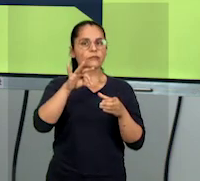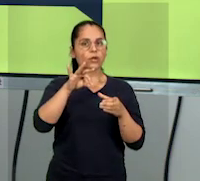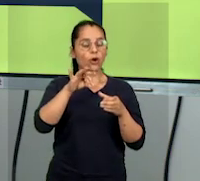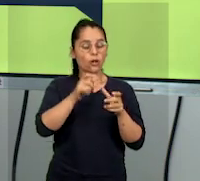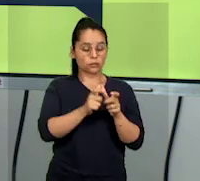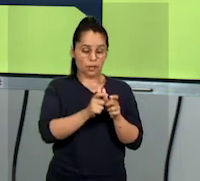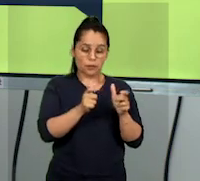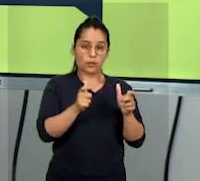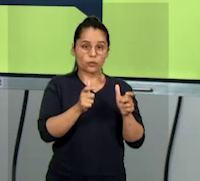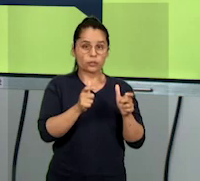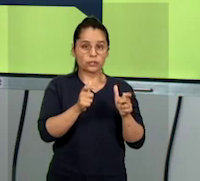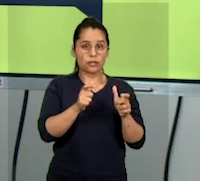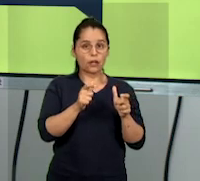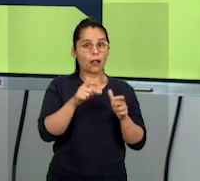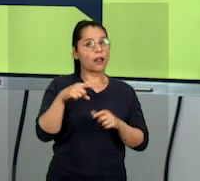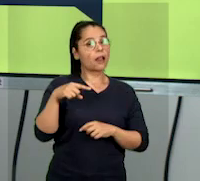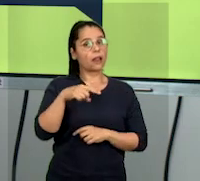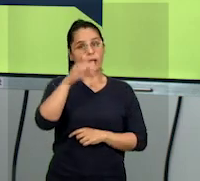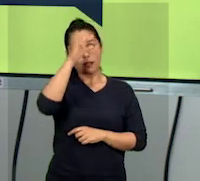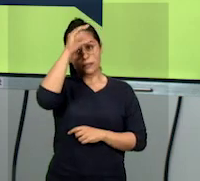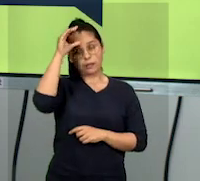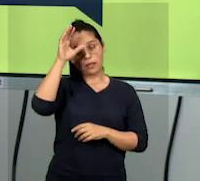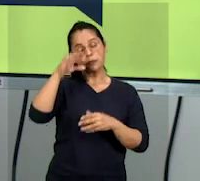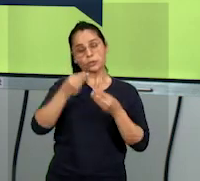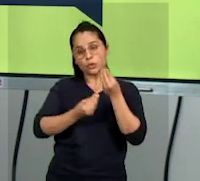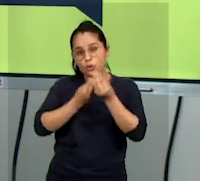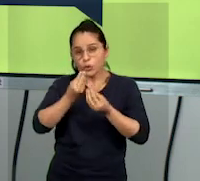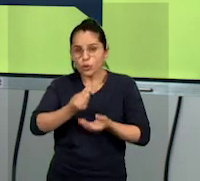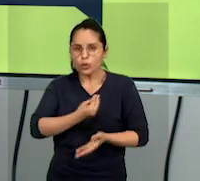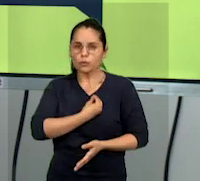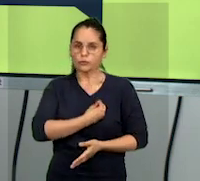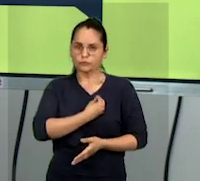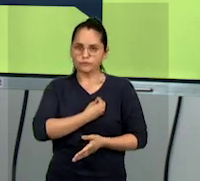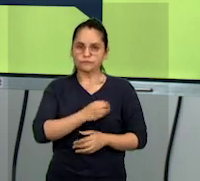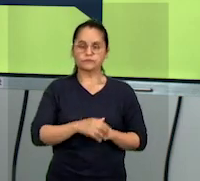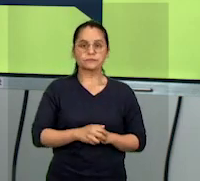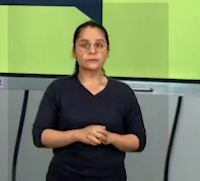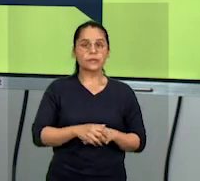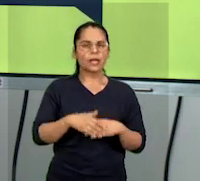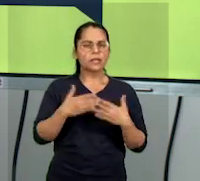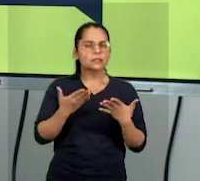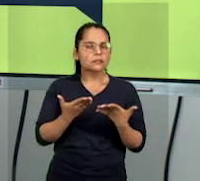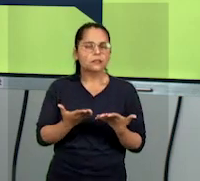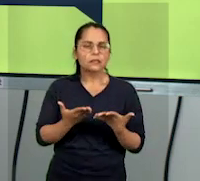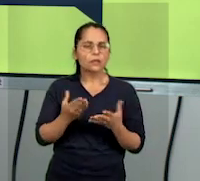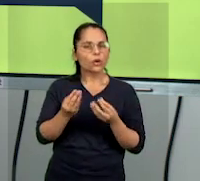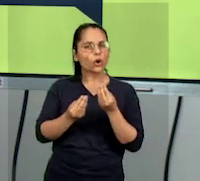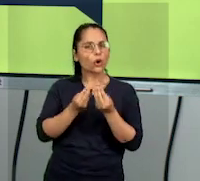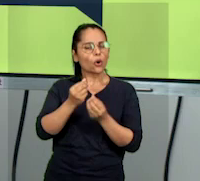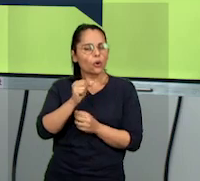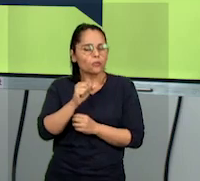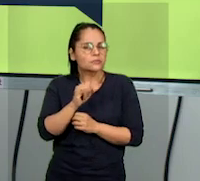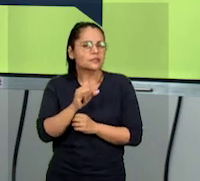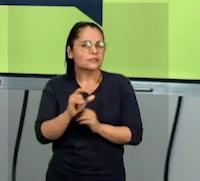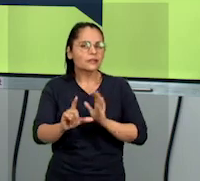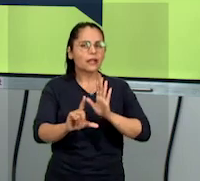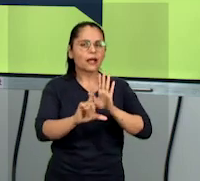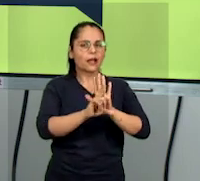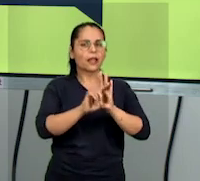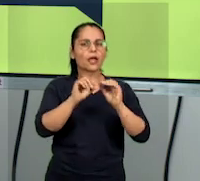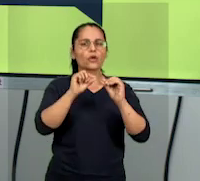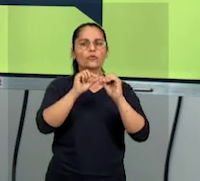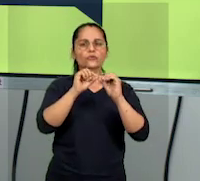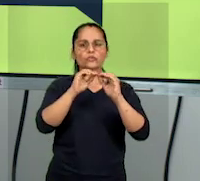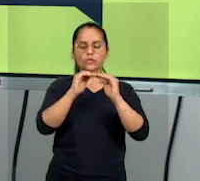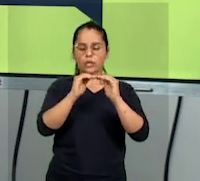maioria na Câmara. Então, é assim que funciona esse parlamentarismo. Então, é como se as leis, né, fossem de baixo